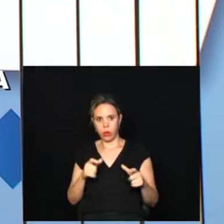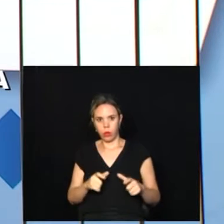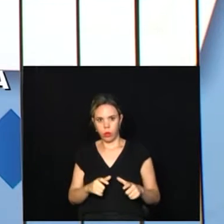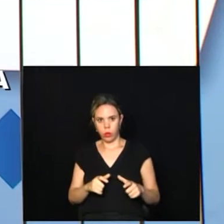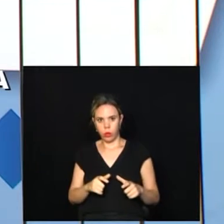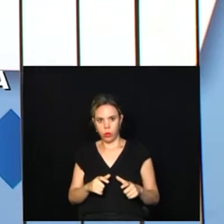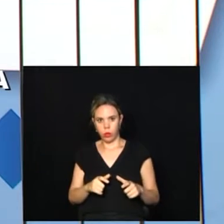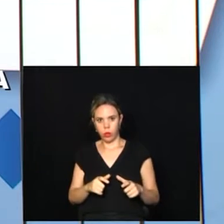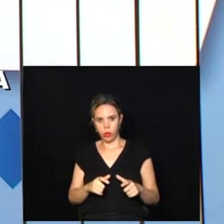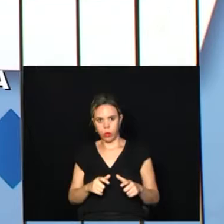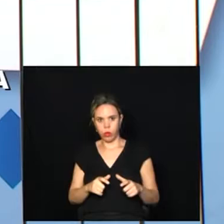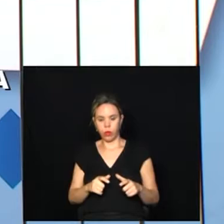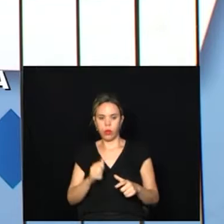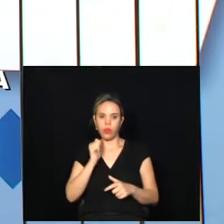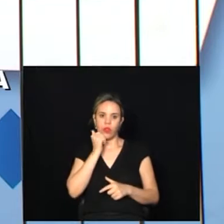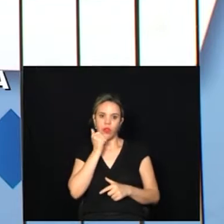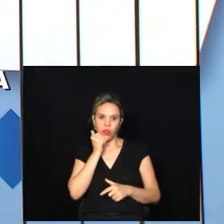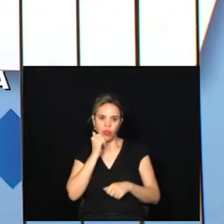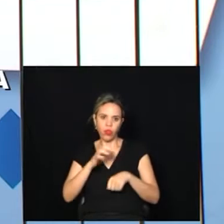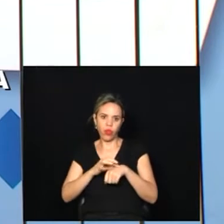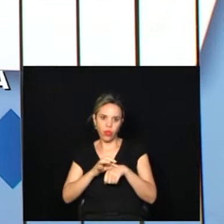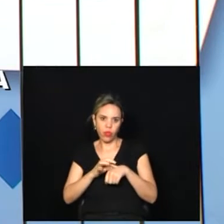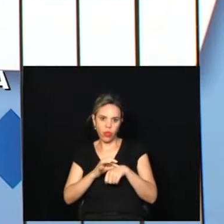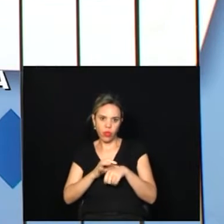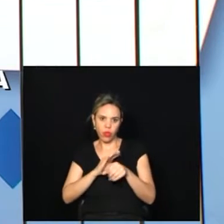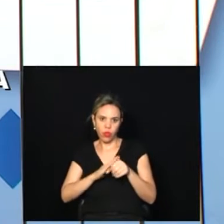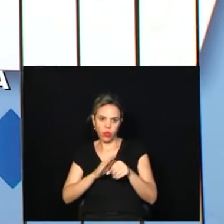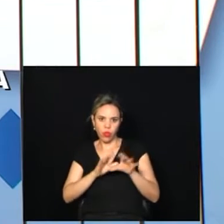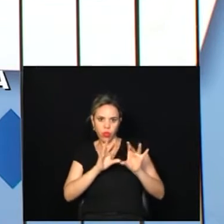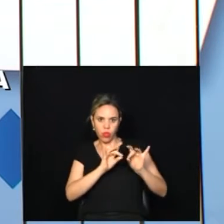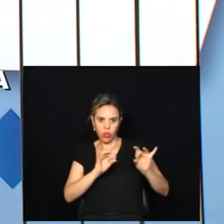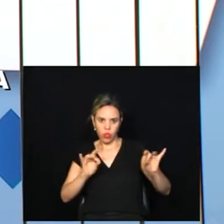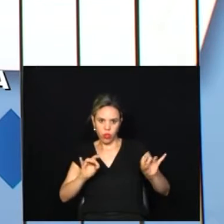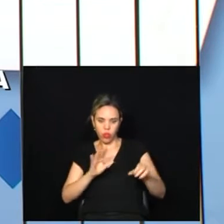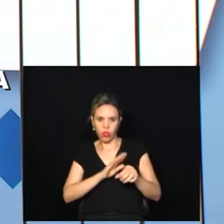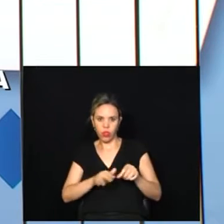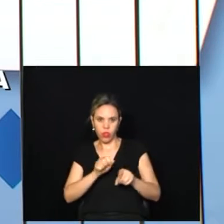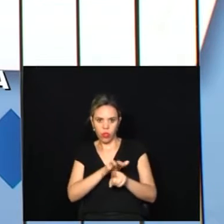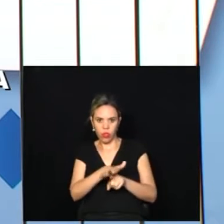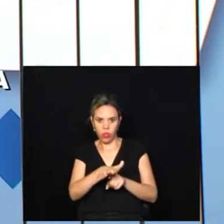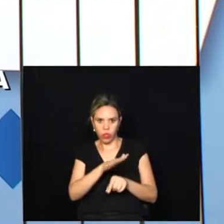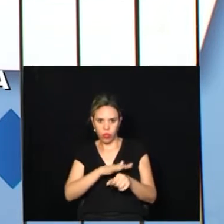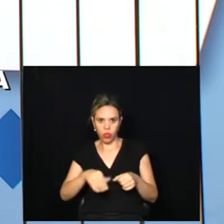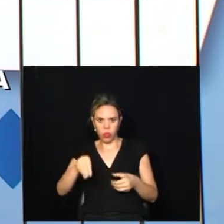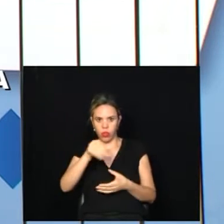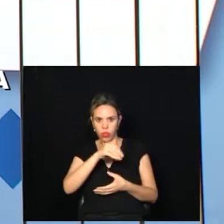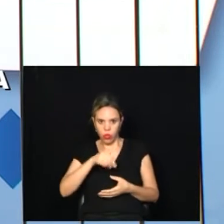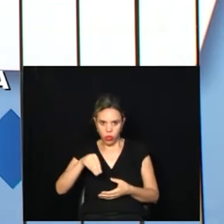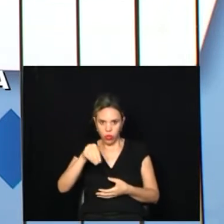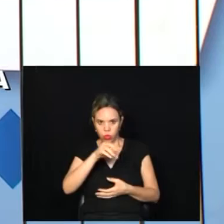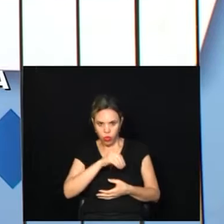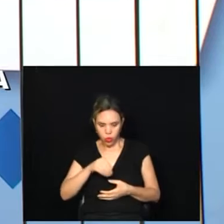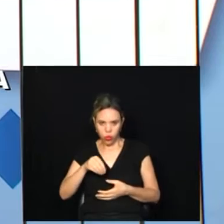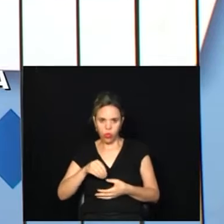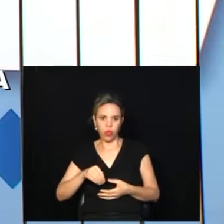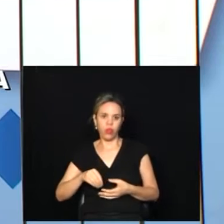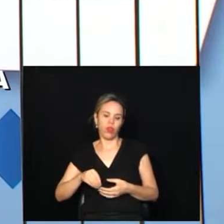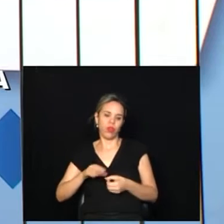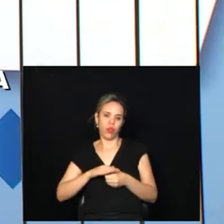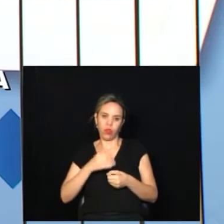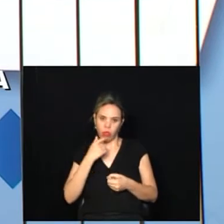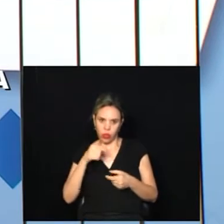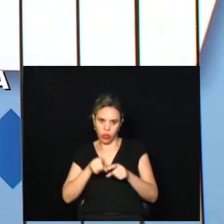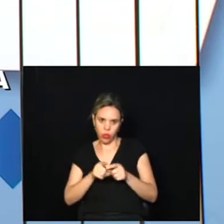de costelinha, carne seca, calabresa e bacon, arroz, couve, farofa e vinagrete. Quem comprar, então,